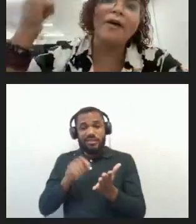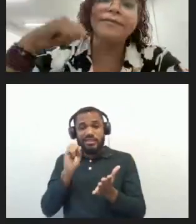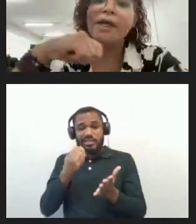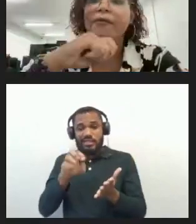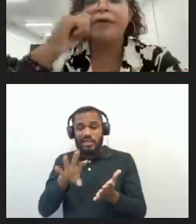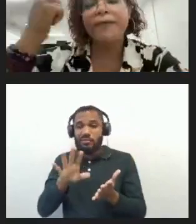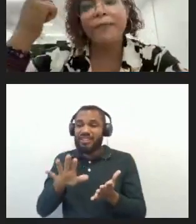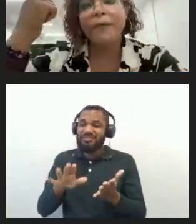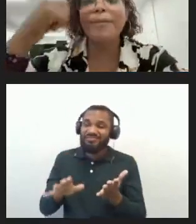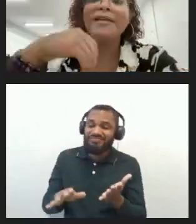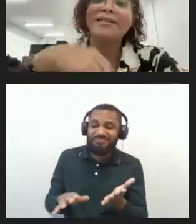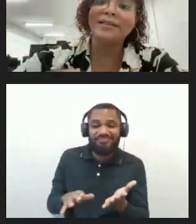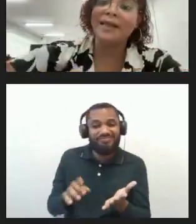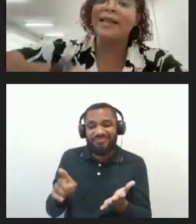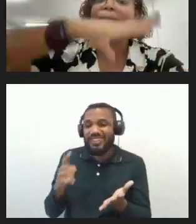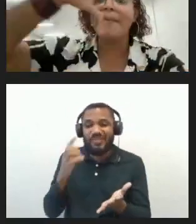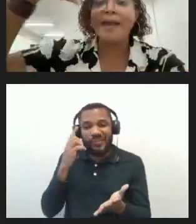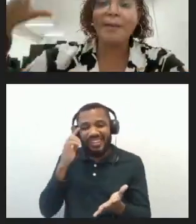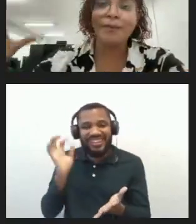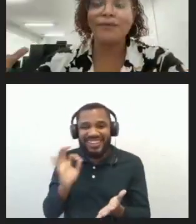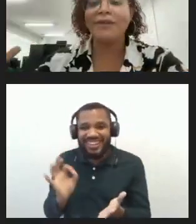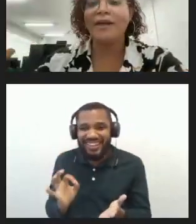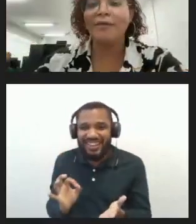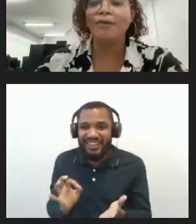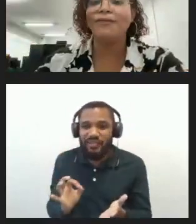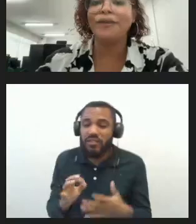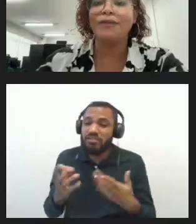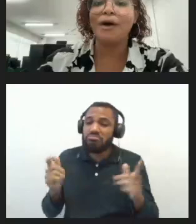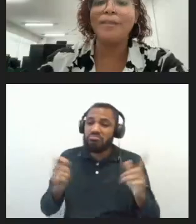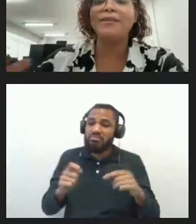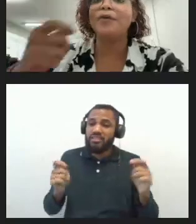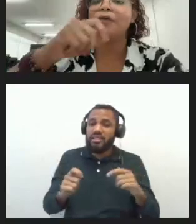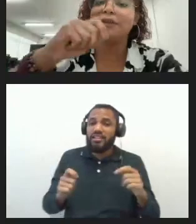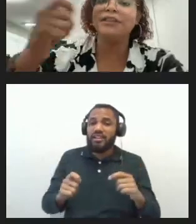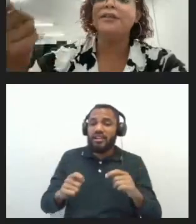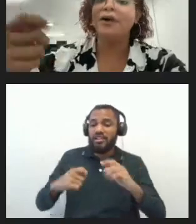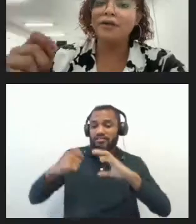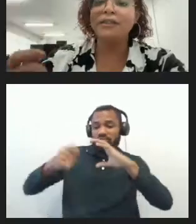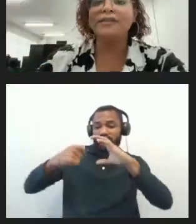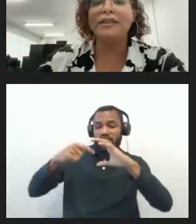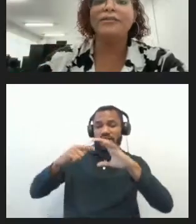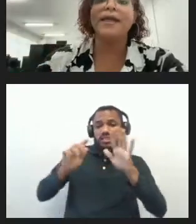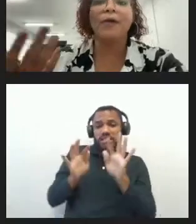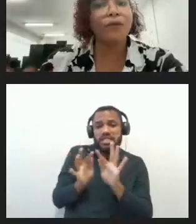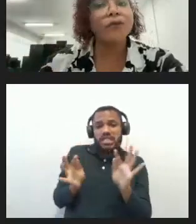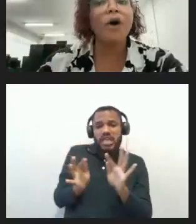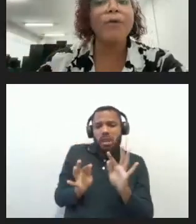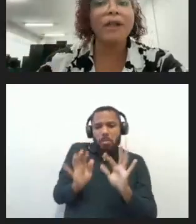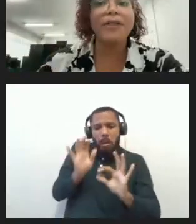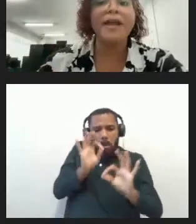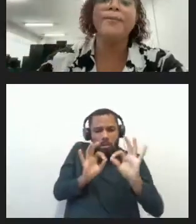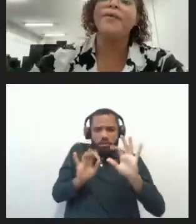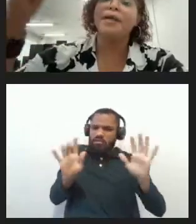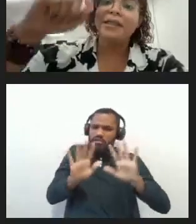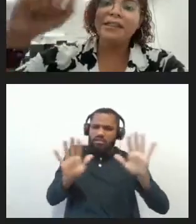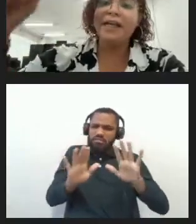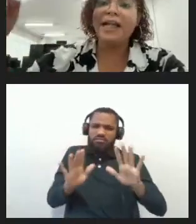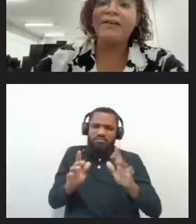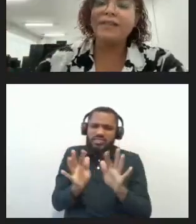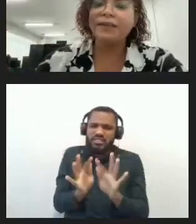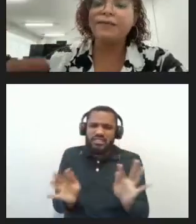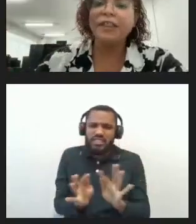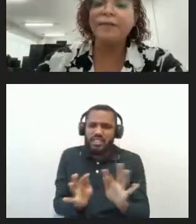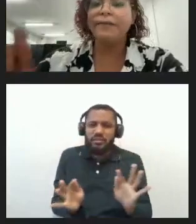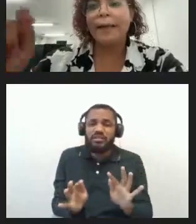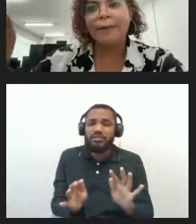de chegar, não precisa ser aquela mega produção audiovisual, mas que eu consigo, utilizando um recurso como o Clipchamp,